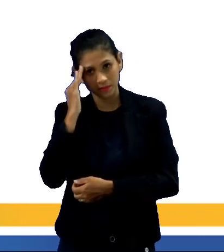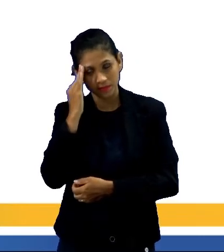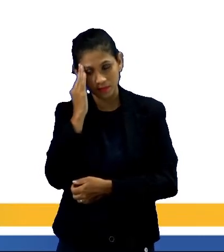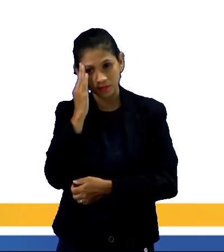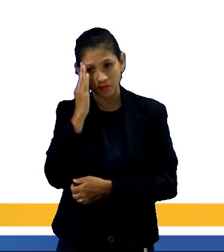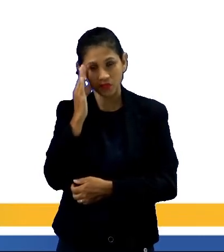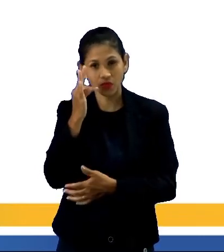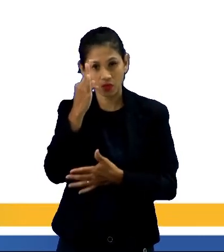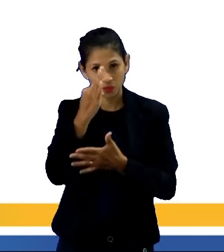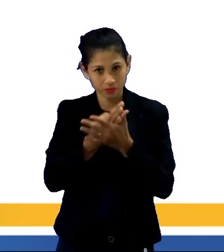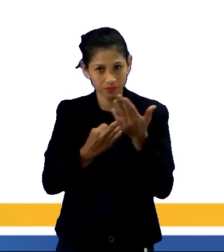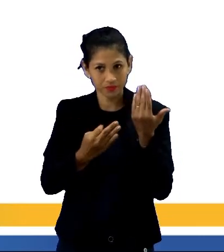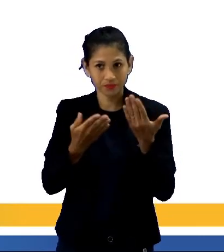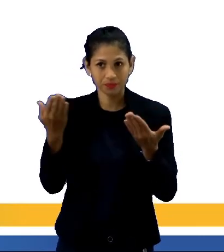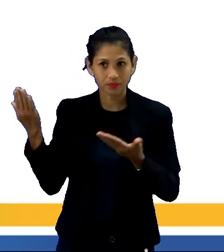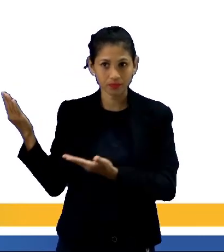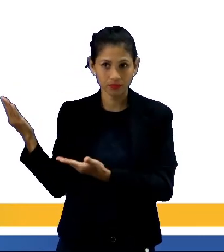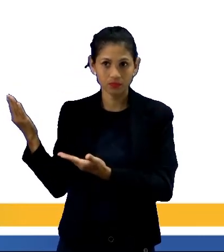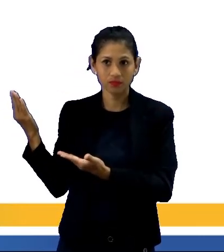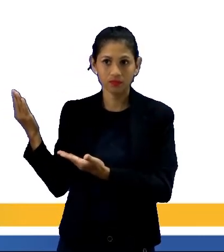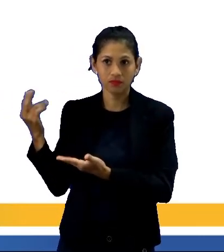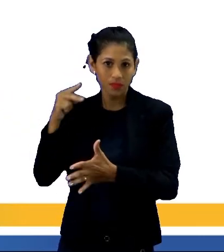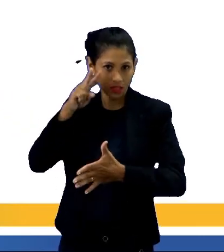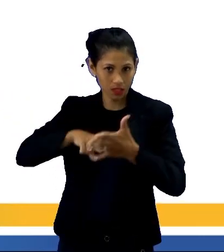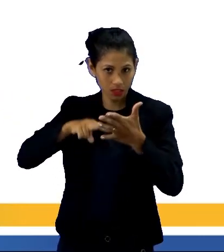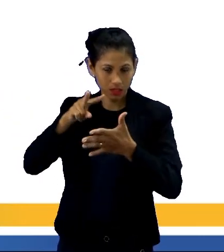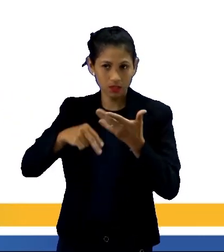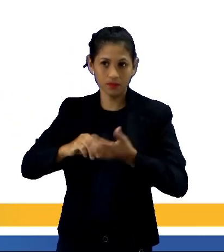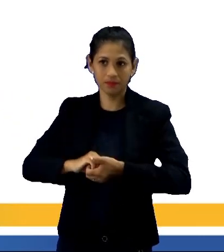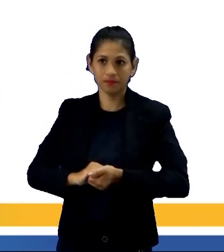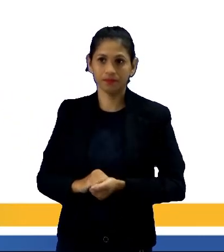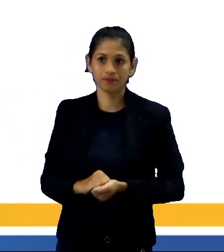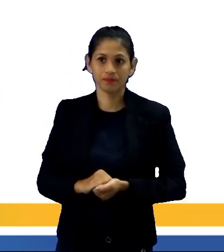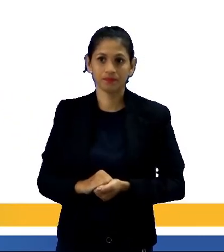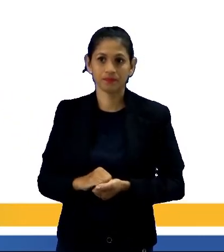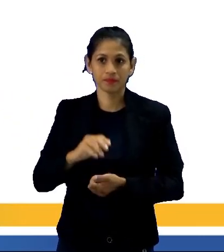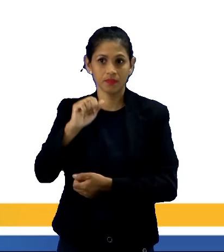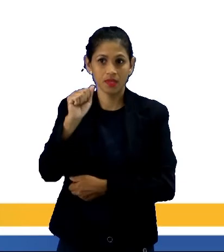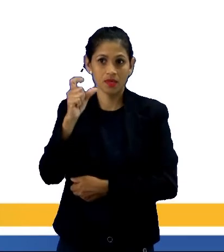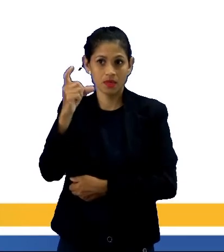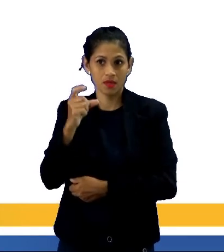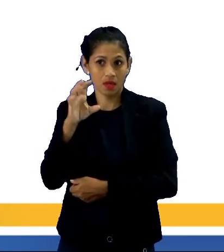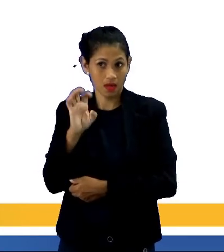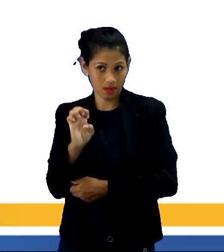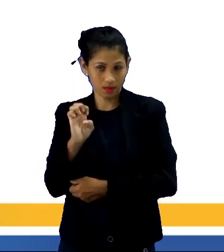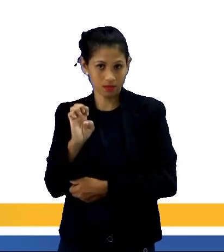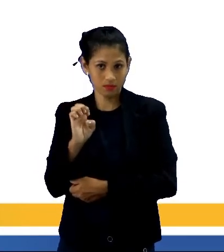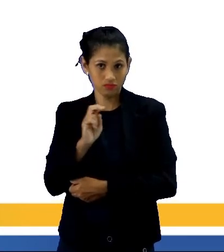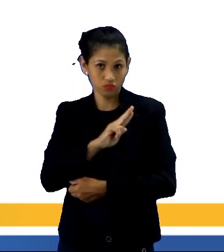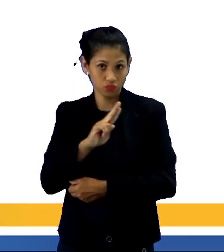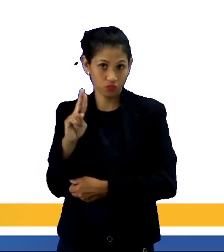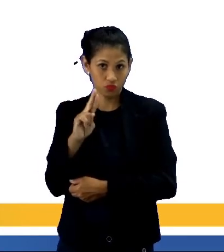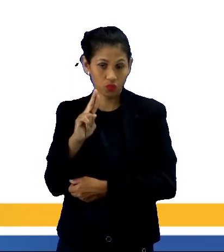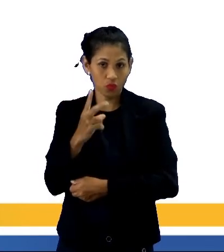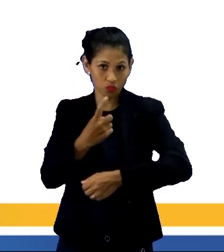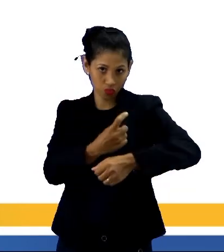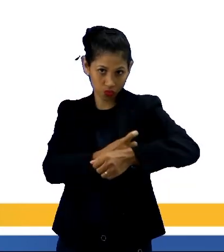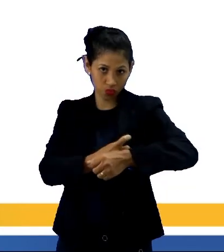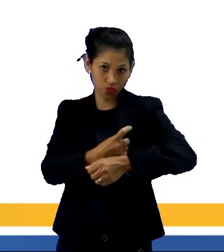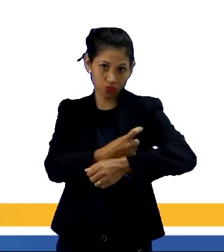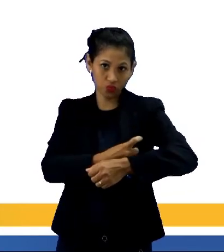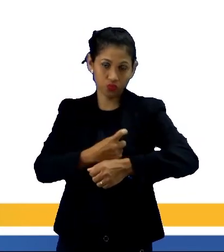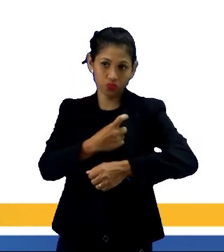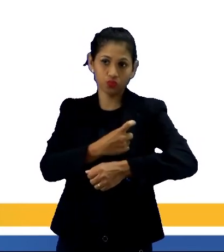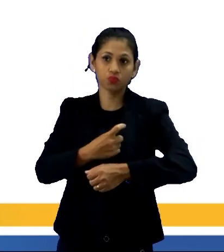olha o texto publicitário que está aí, aparecendo para vocês. Axe, né, que é o nome do